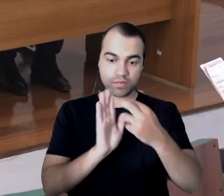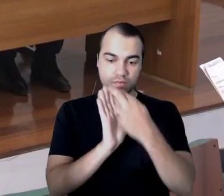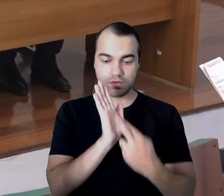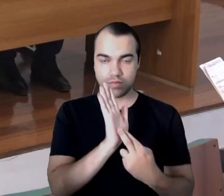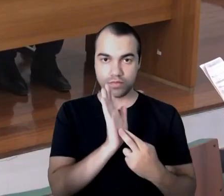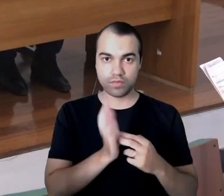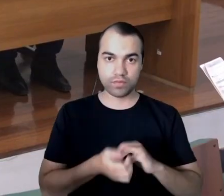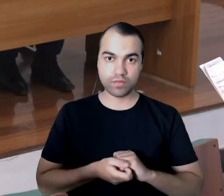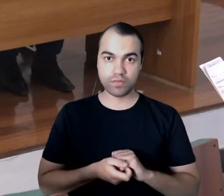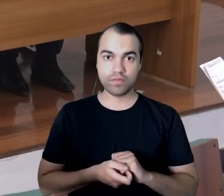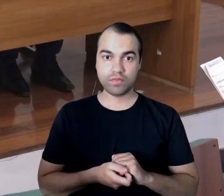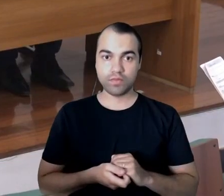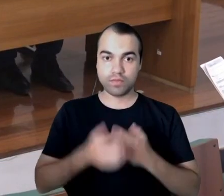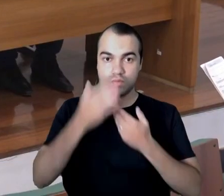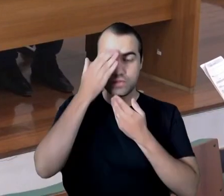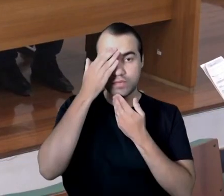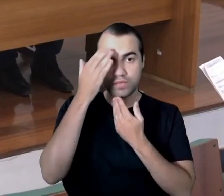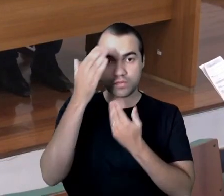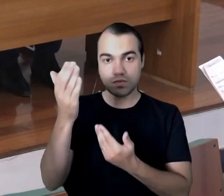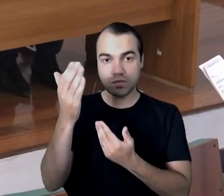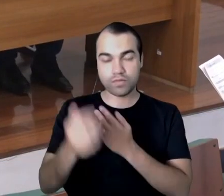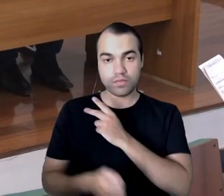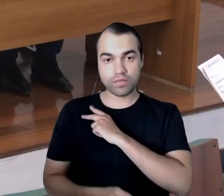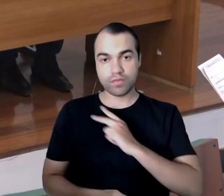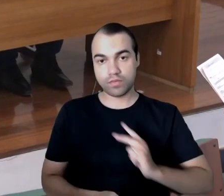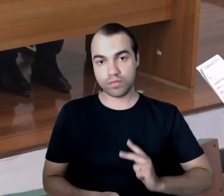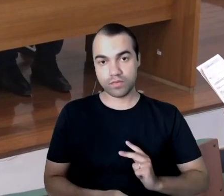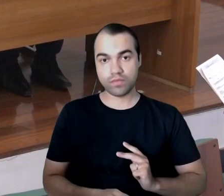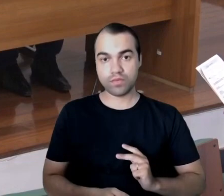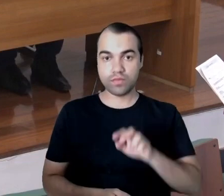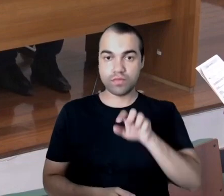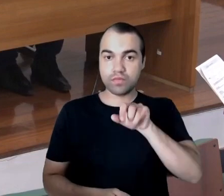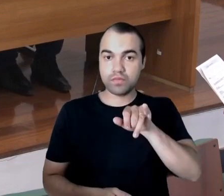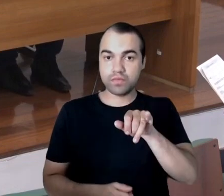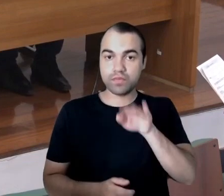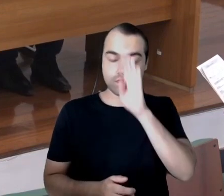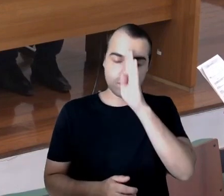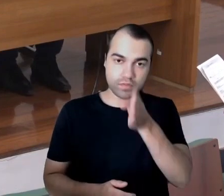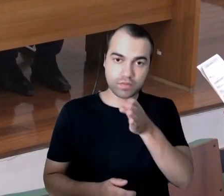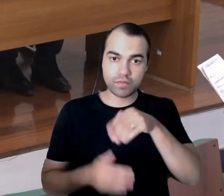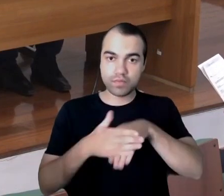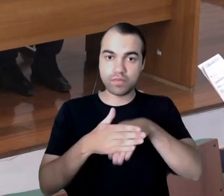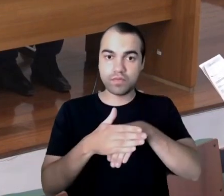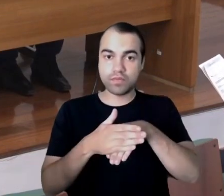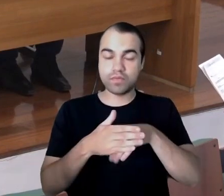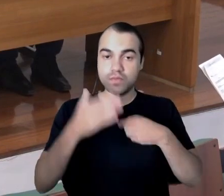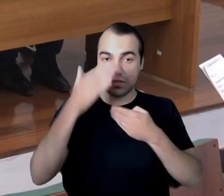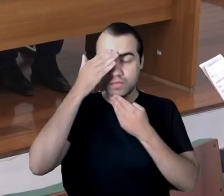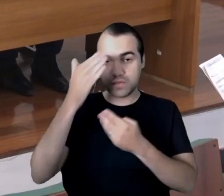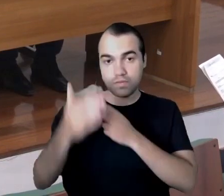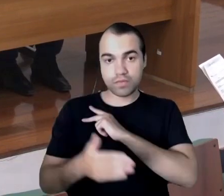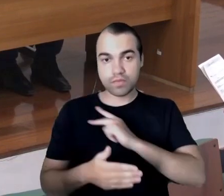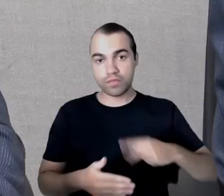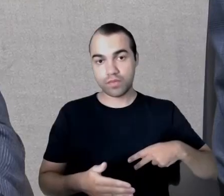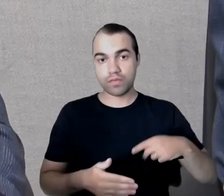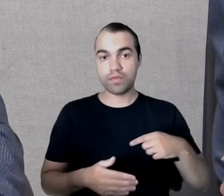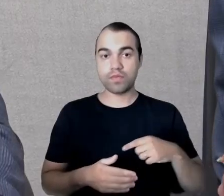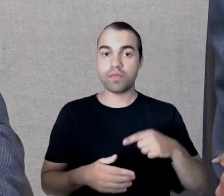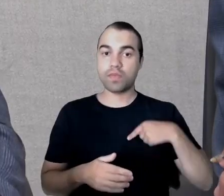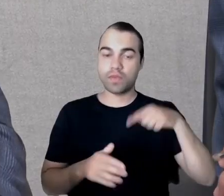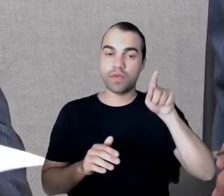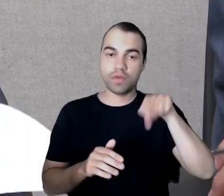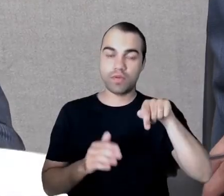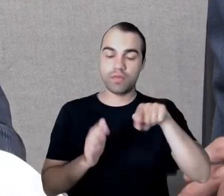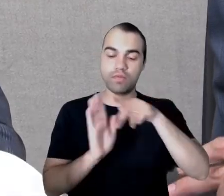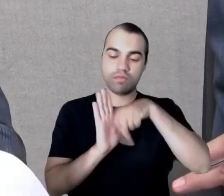Obrigado Presidente direto ao voto fique à vontade também Deputado esse aqui é um obrigado Presidente esse aqui é um projeto interessante